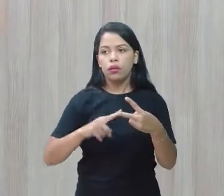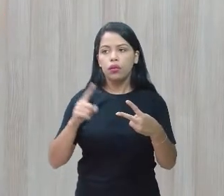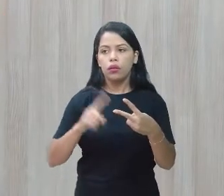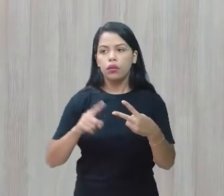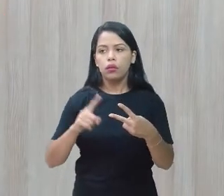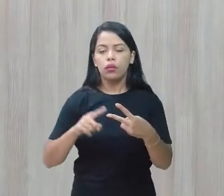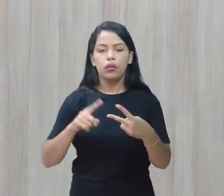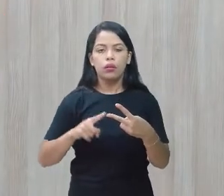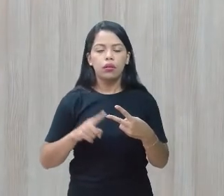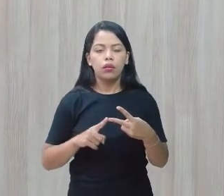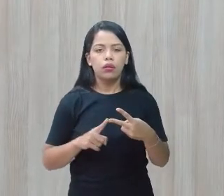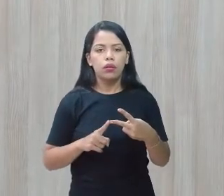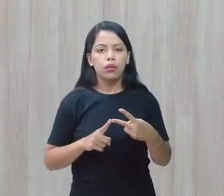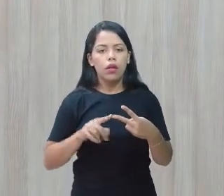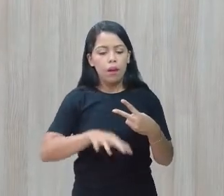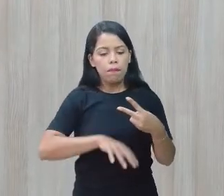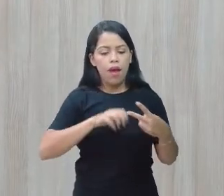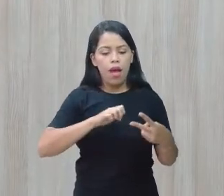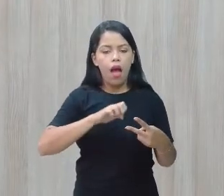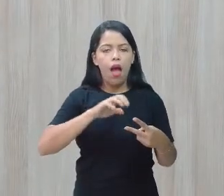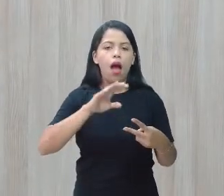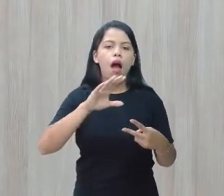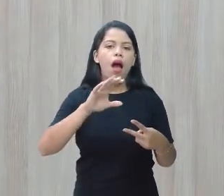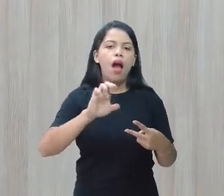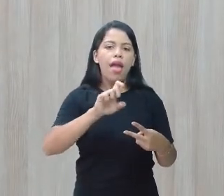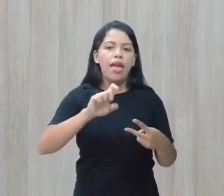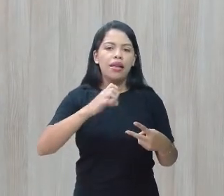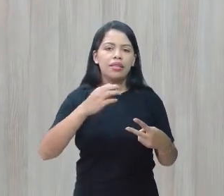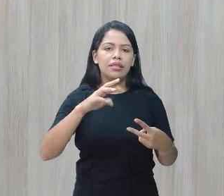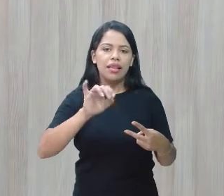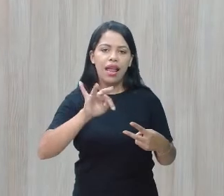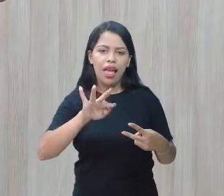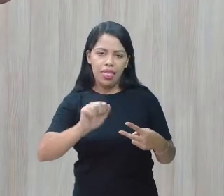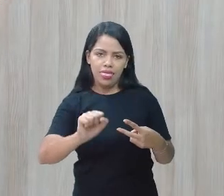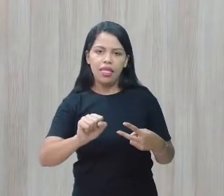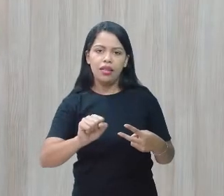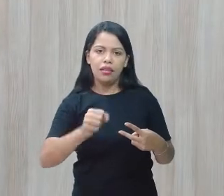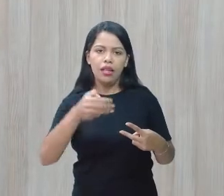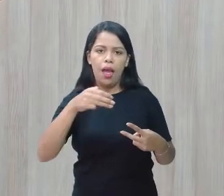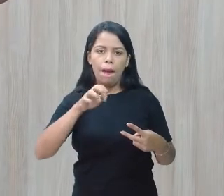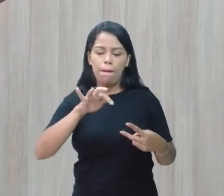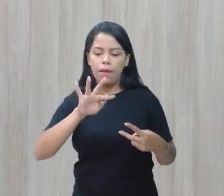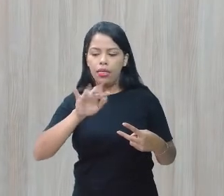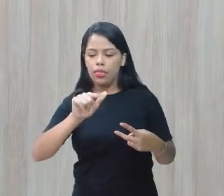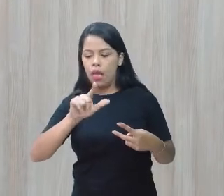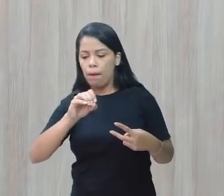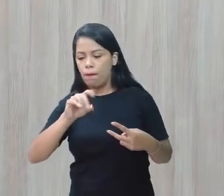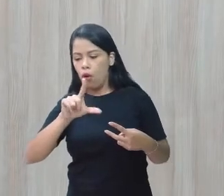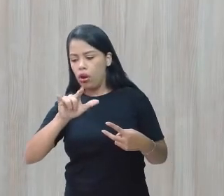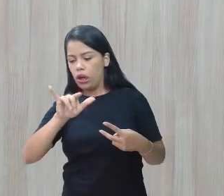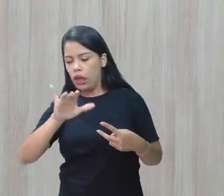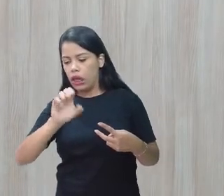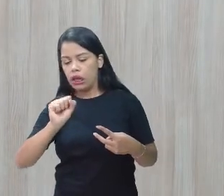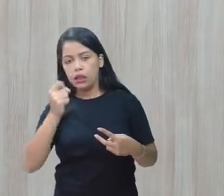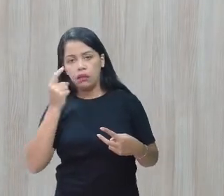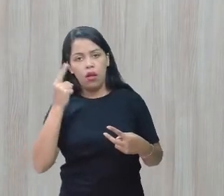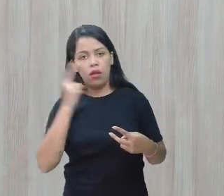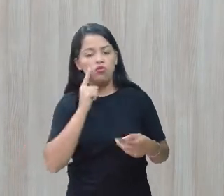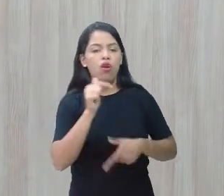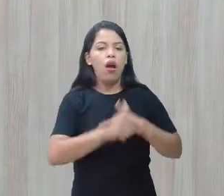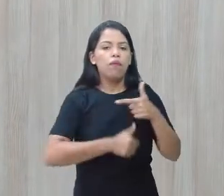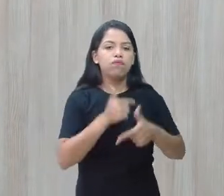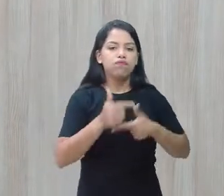é a coleta de excretas metabólicas. À medida que o nosso corpo está aí funcionando e as ações que realizamos,